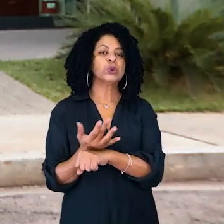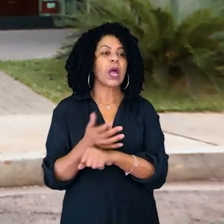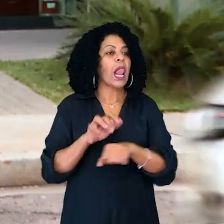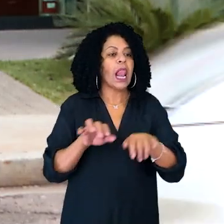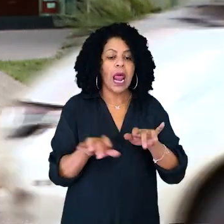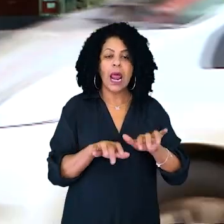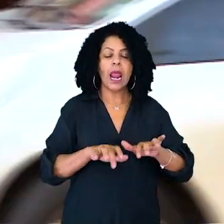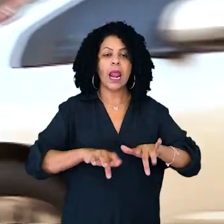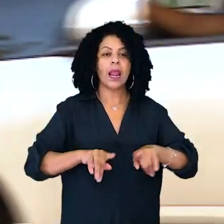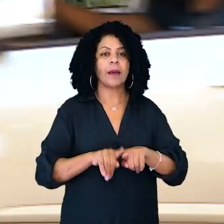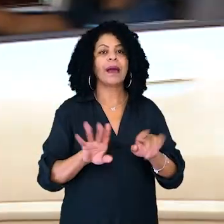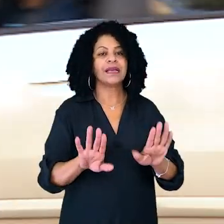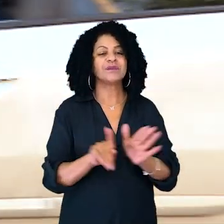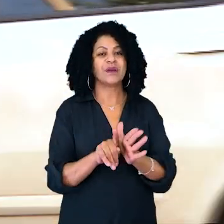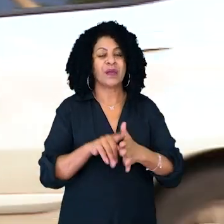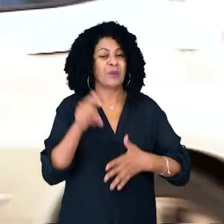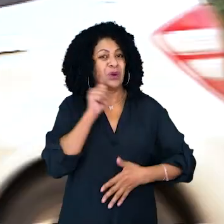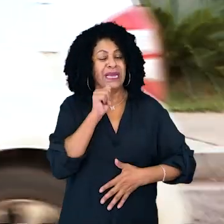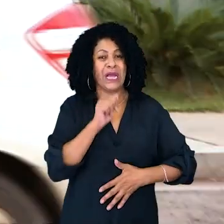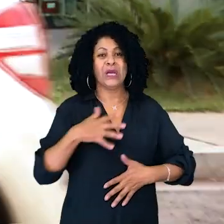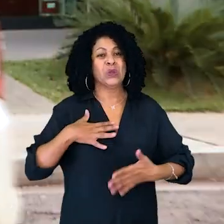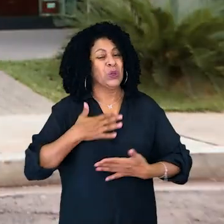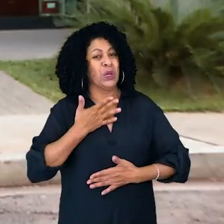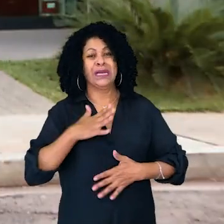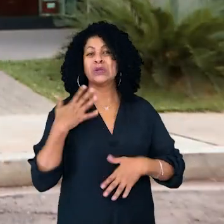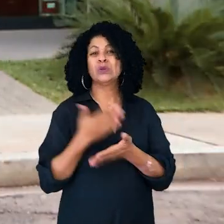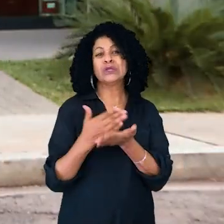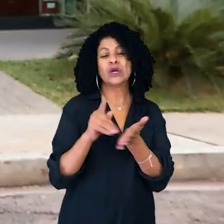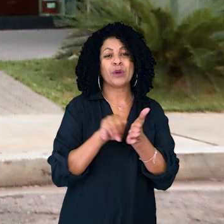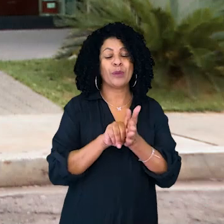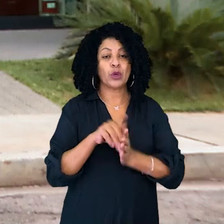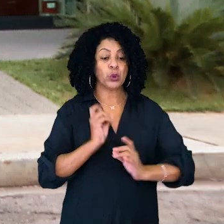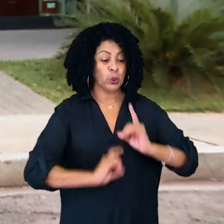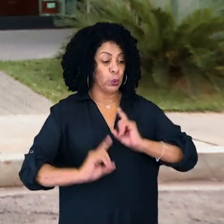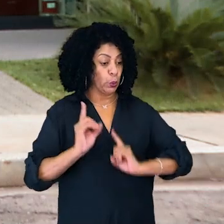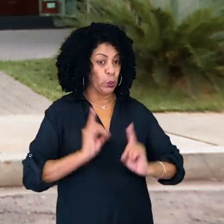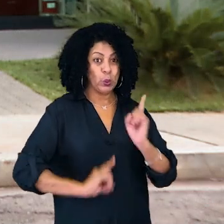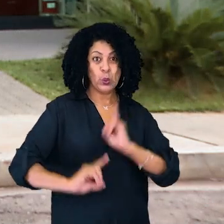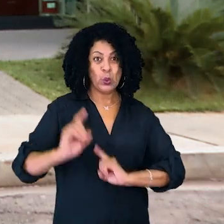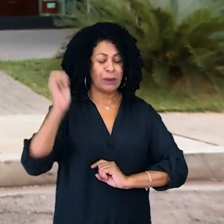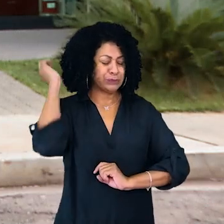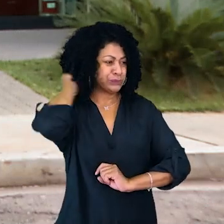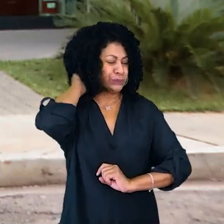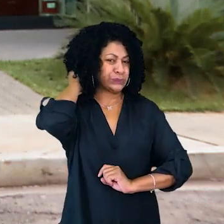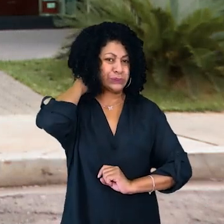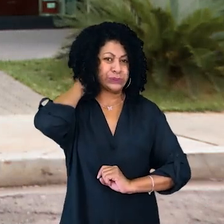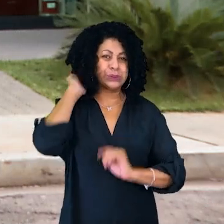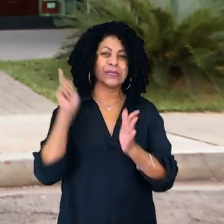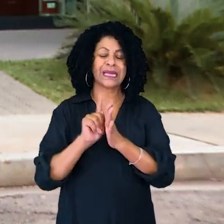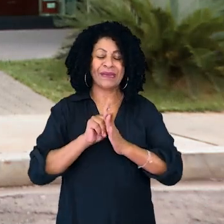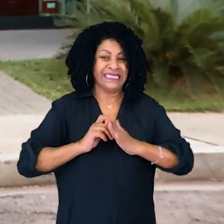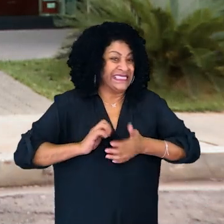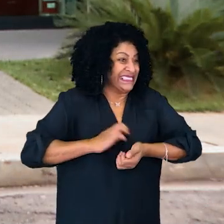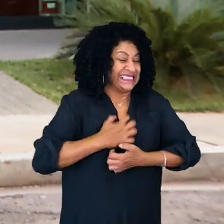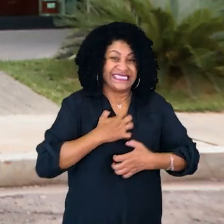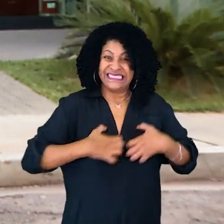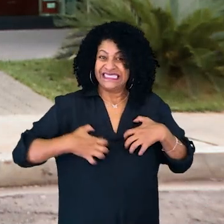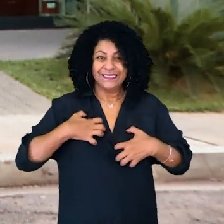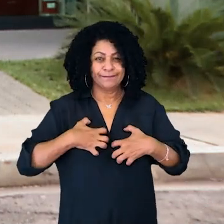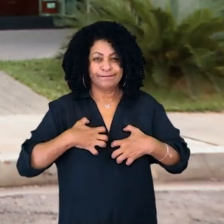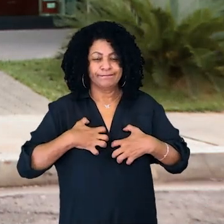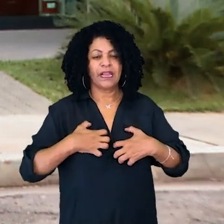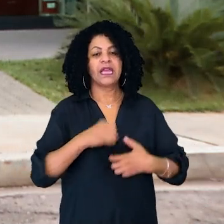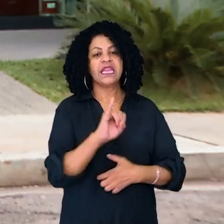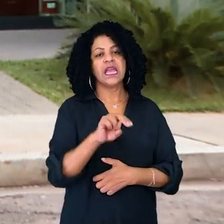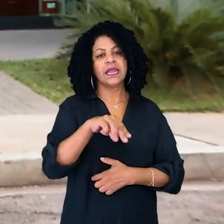processo que passou a apresentar quadros de ansiedade, insônia, depressão e irritabilidade. Isso a levou a ficar afastada